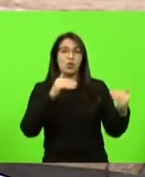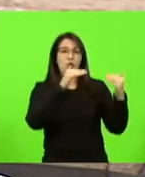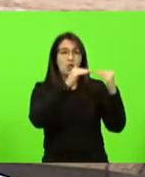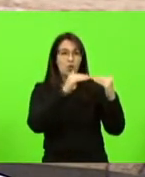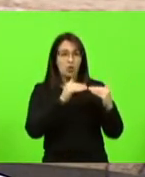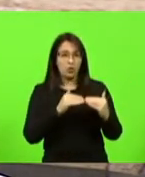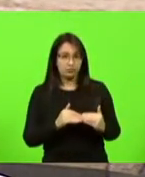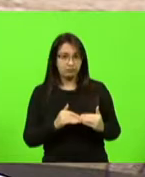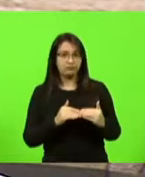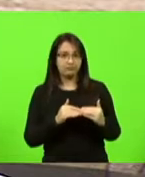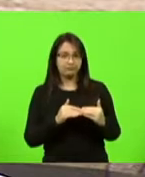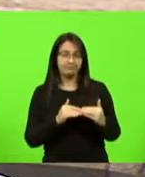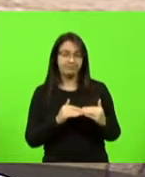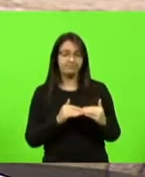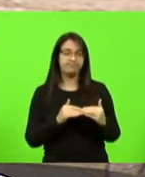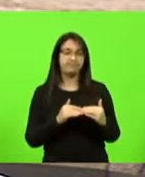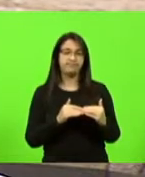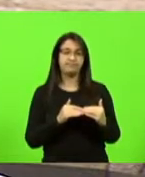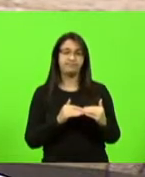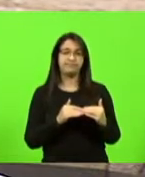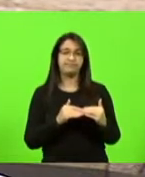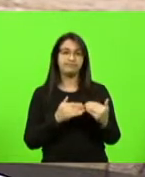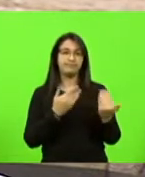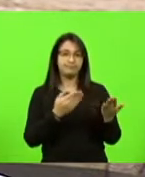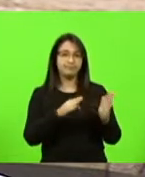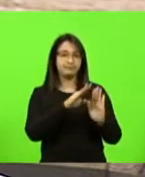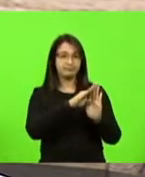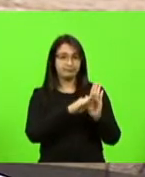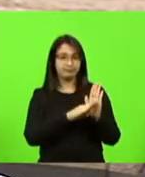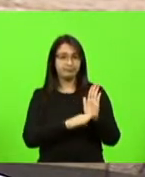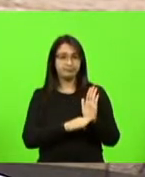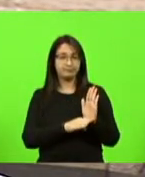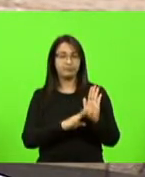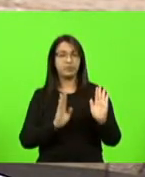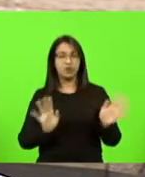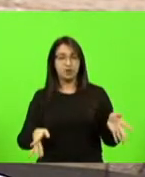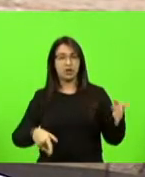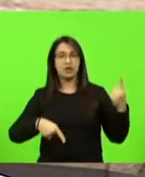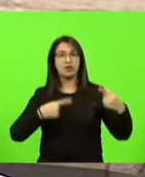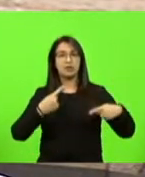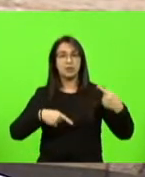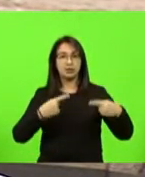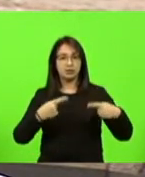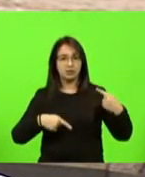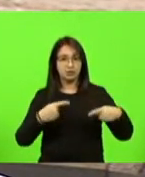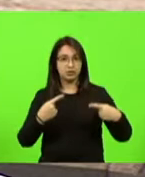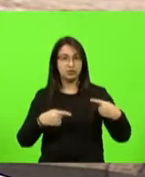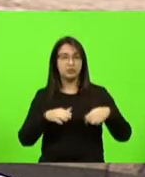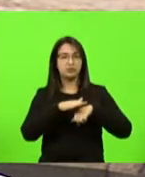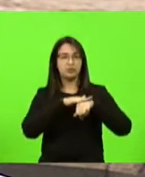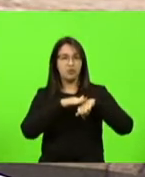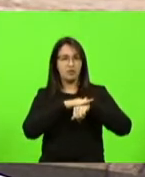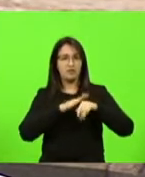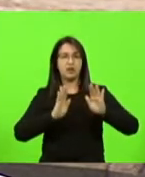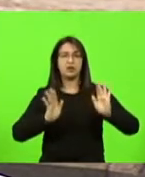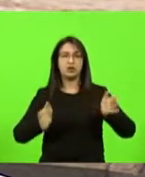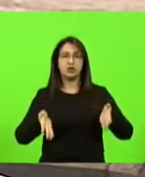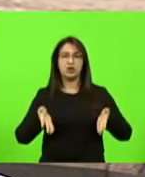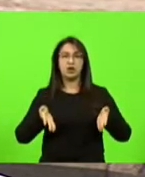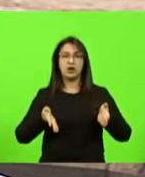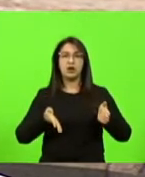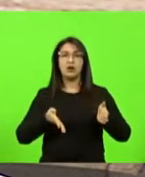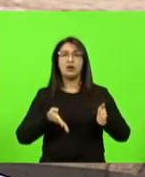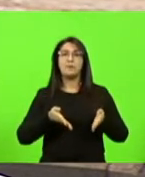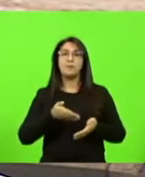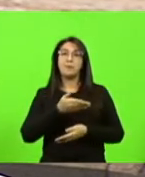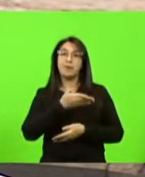com esse prefis. Ele foi debatido, foi discutido, e dentro do que era